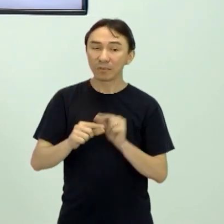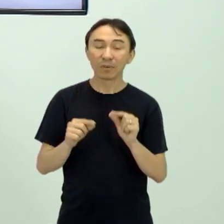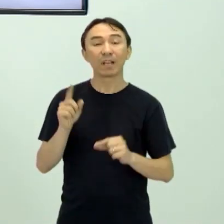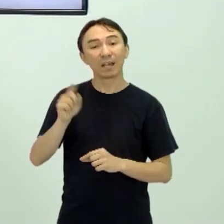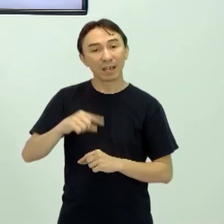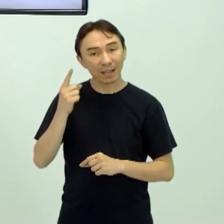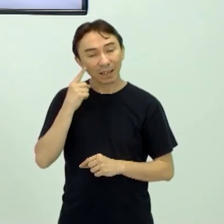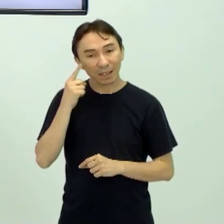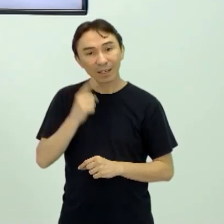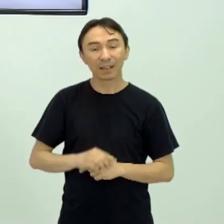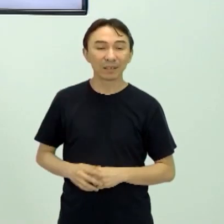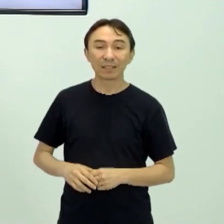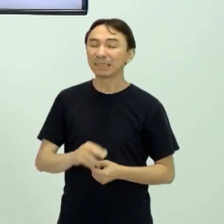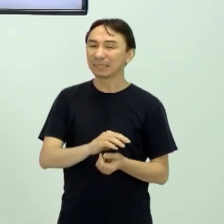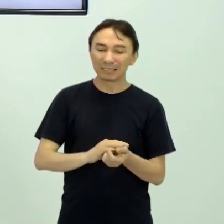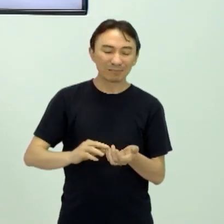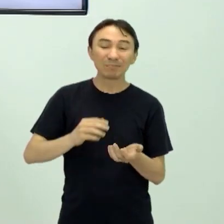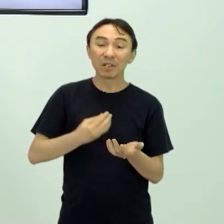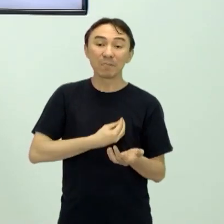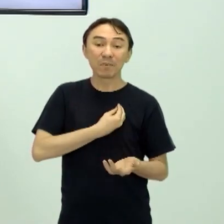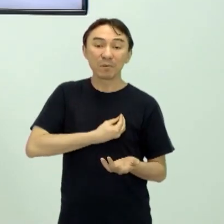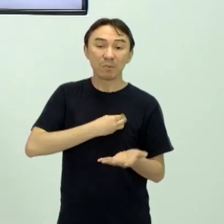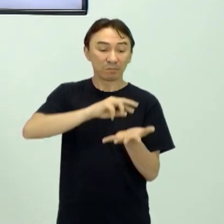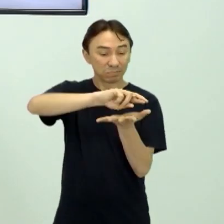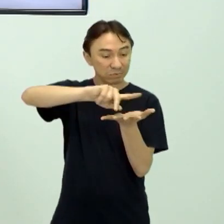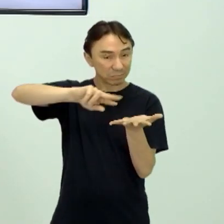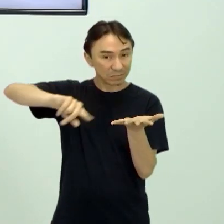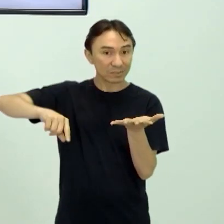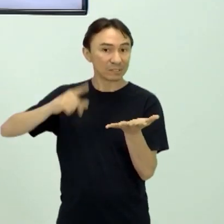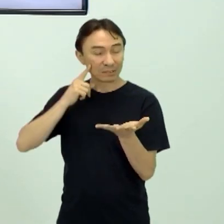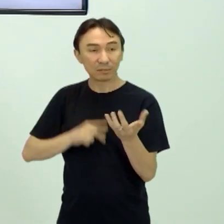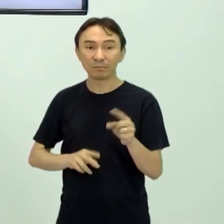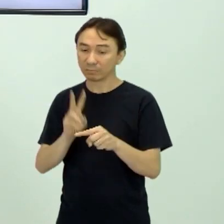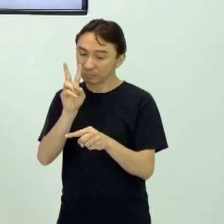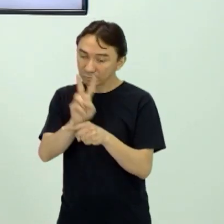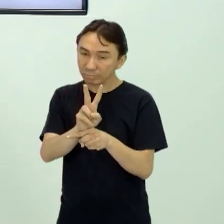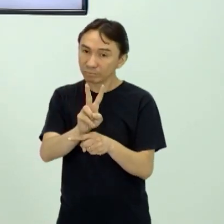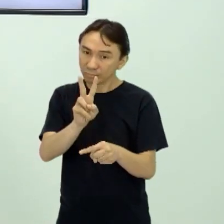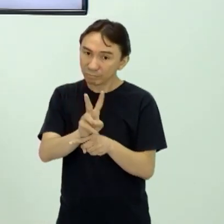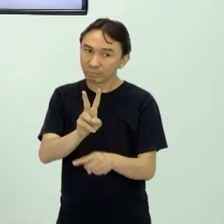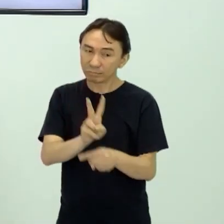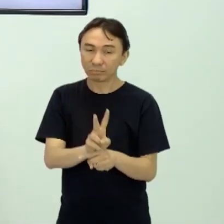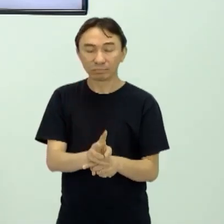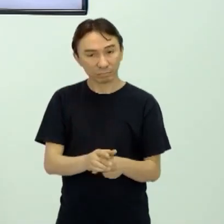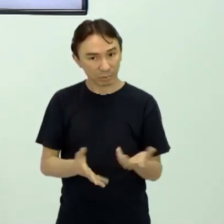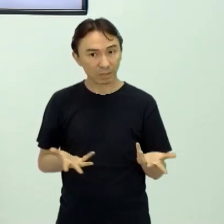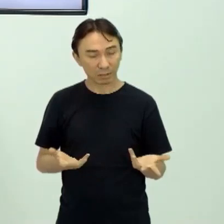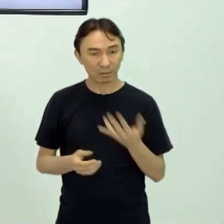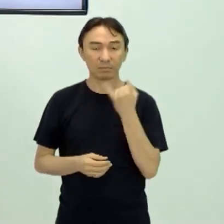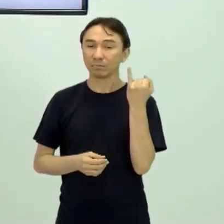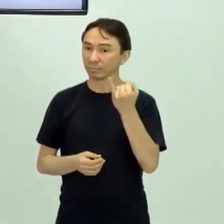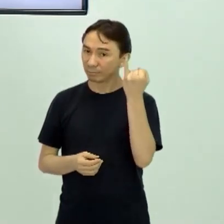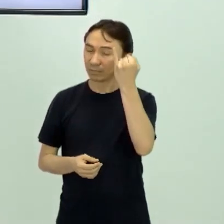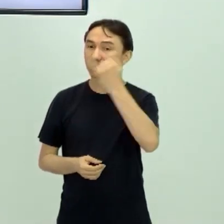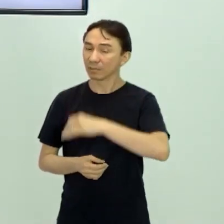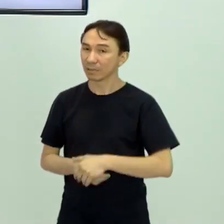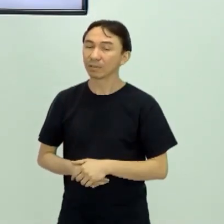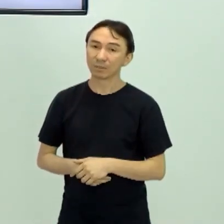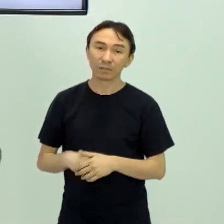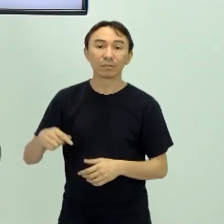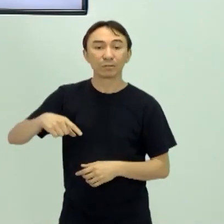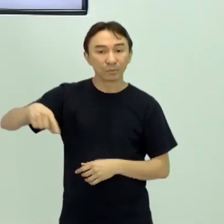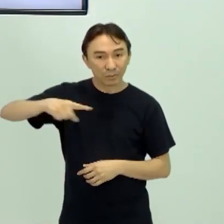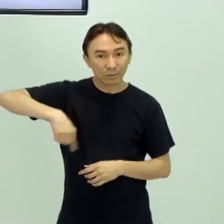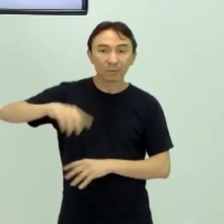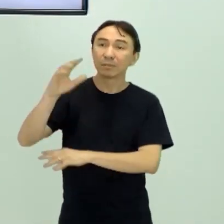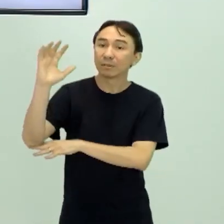diversidade biológica, né? E é isso que é legal aí. E a gente acaba, né, tendo essa relação com a natureza,